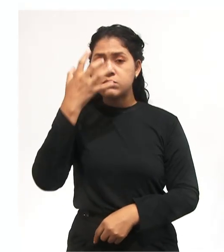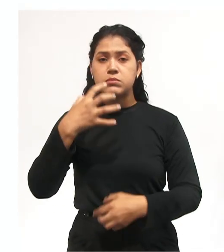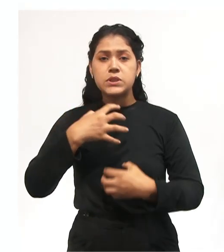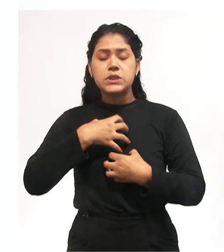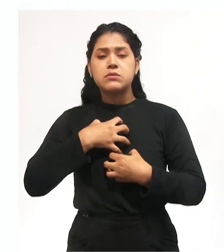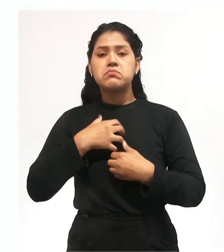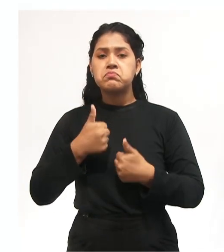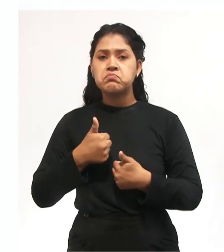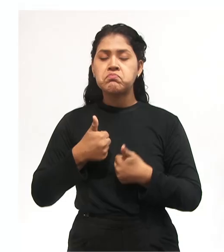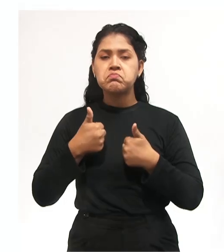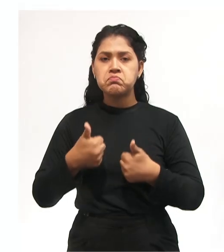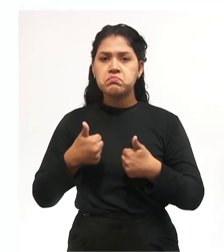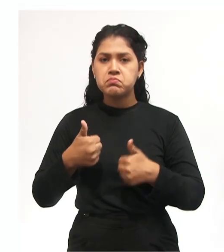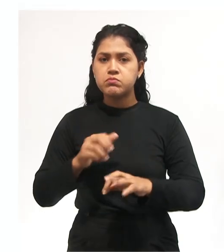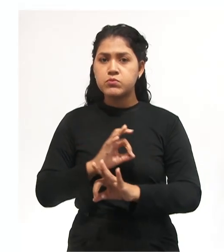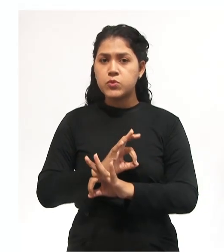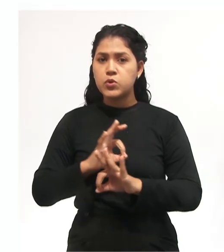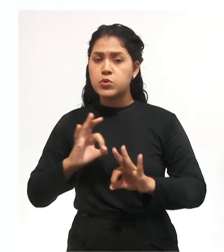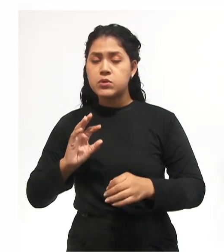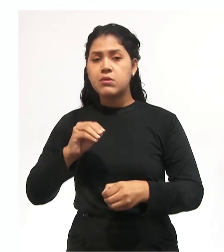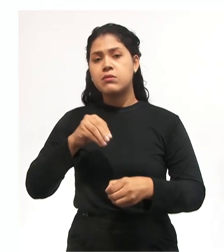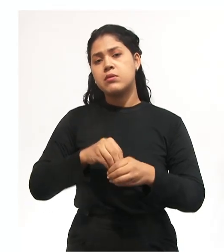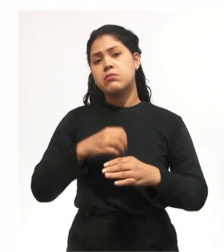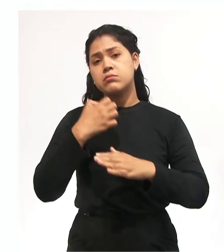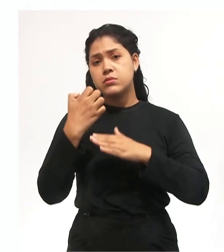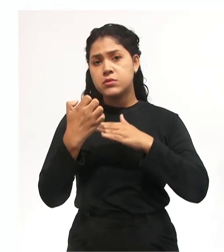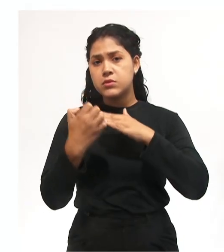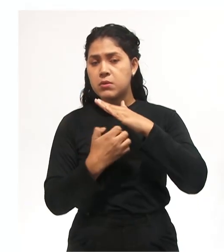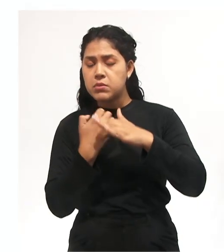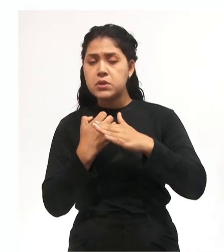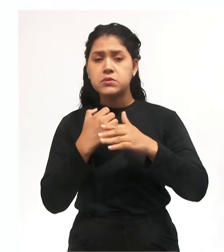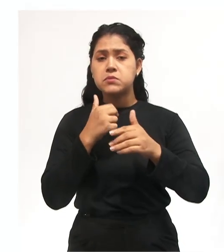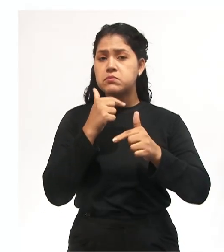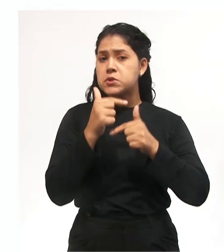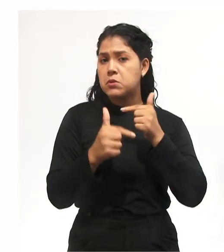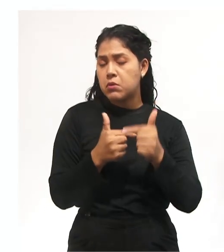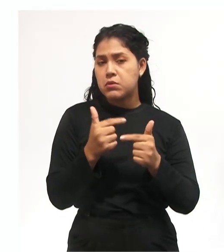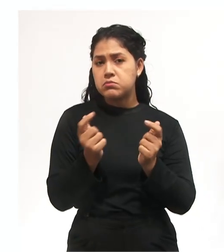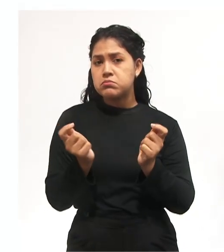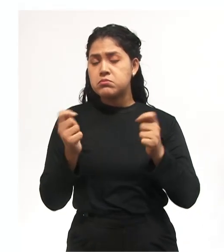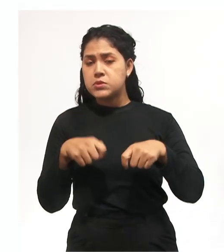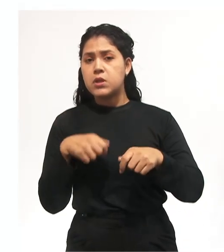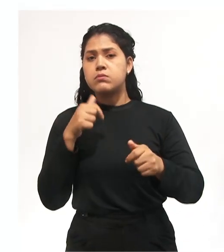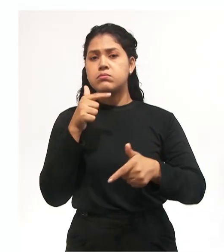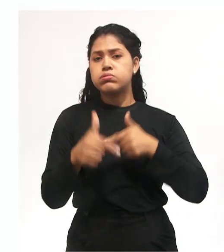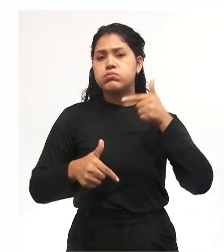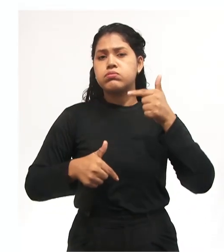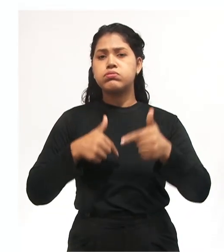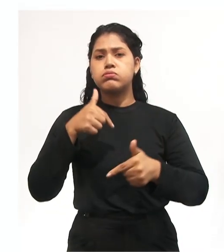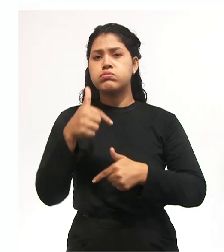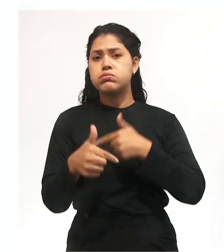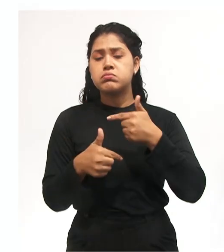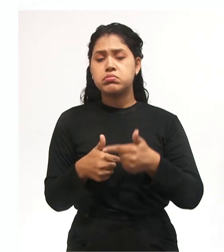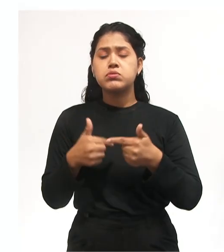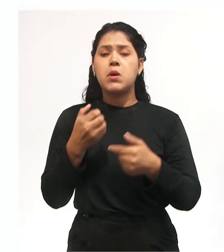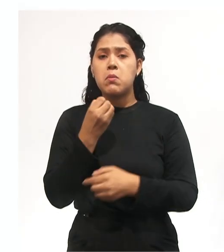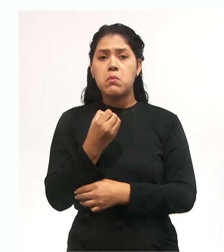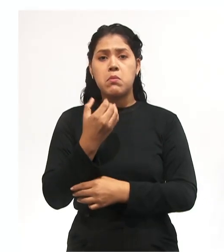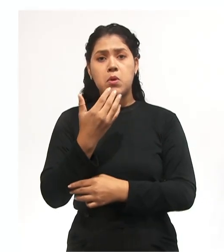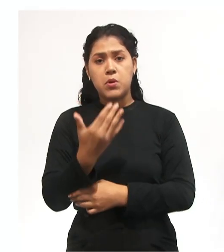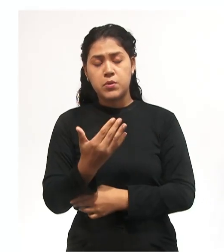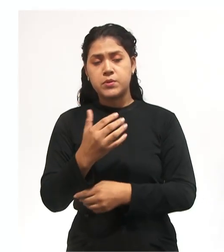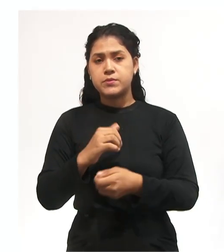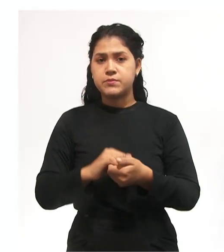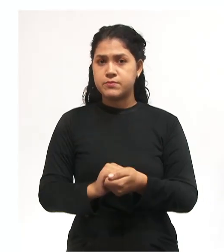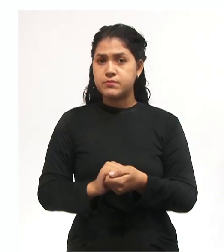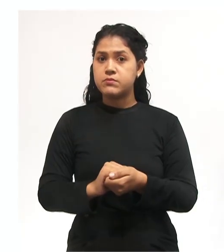trabalho, para que as pessoas possam realizar suas atividades. Então, a implementação de mecanismos conhecidos